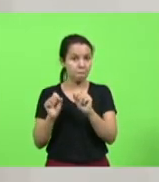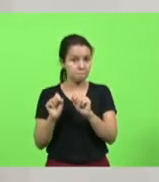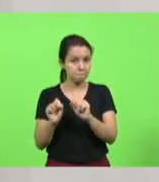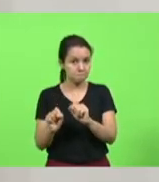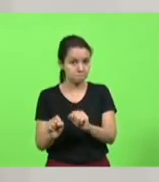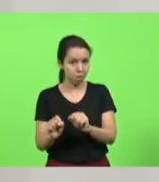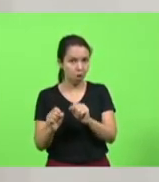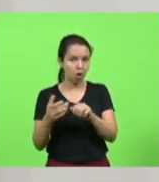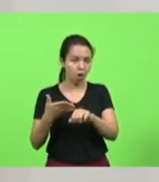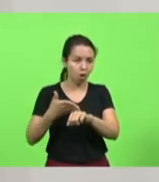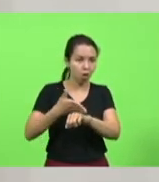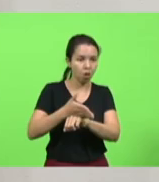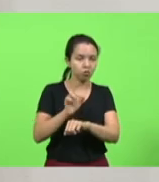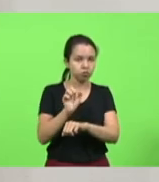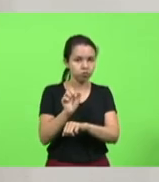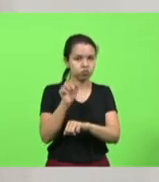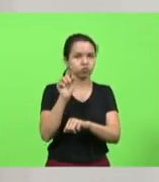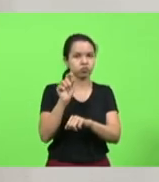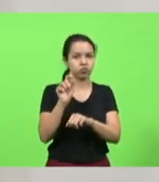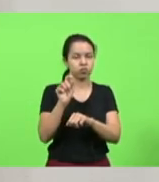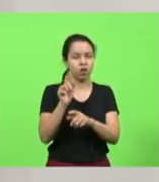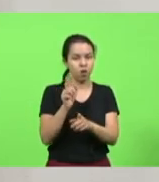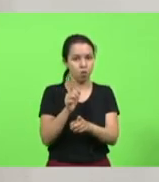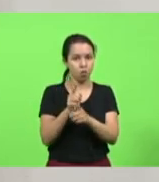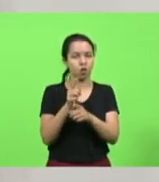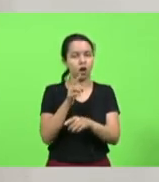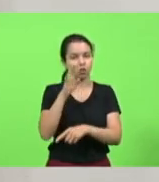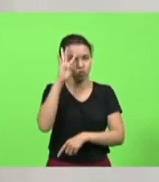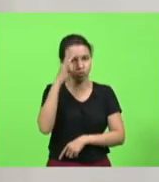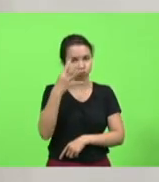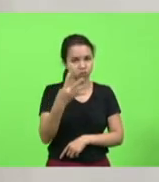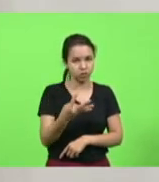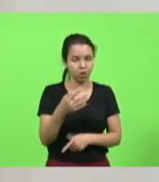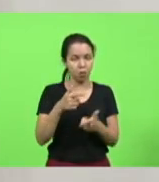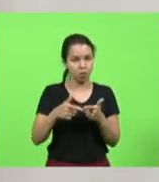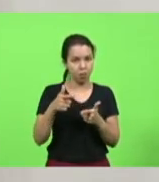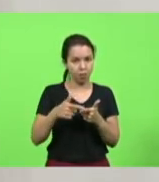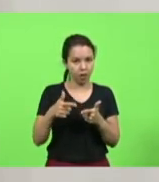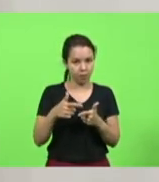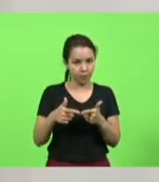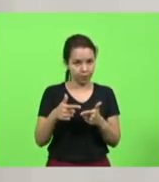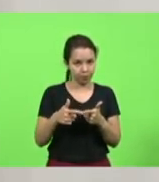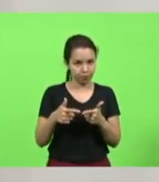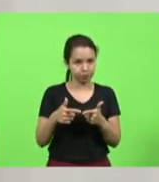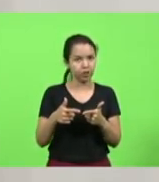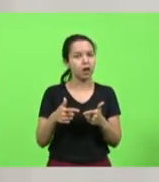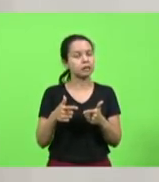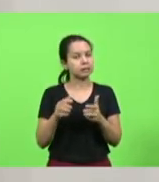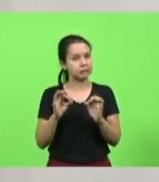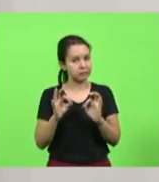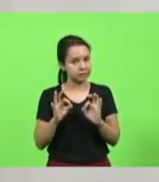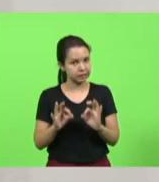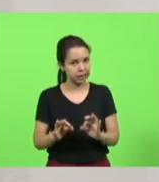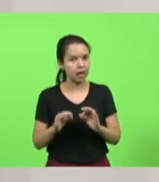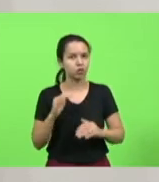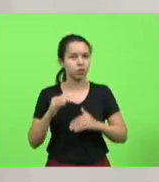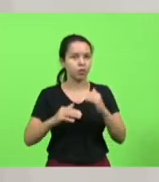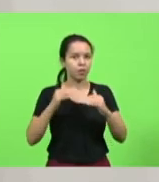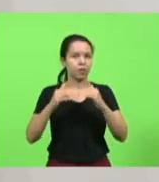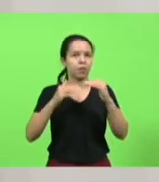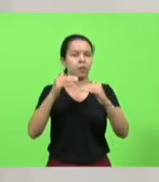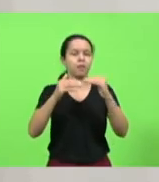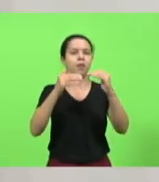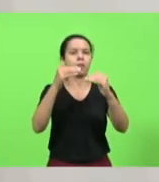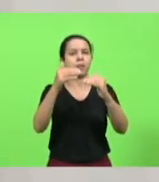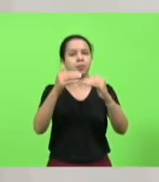desse seu conflito. Eu não tenho dúvida que isso será um avanço importante e significativo, principalmente para